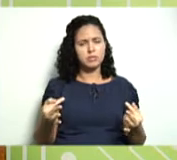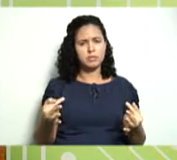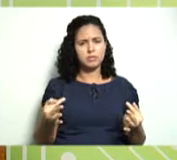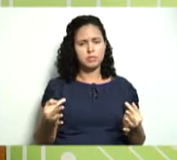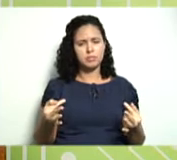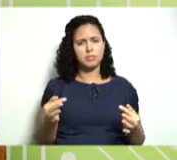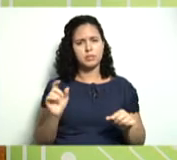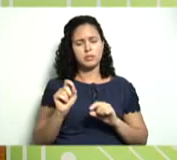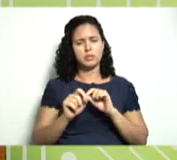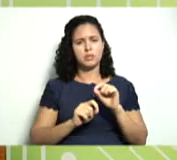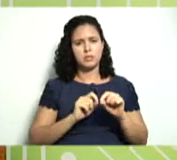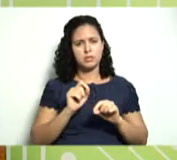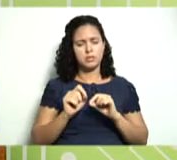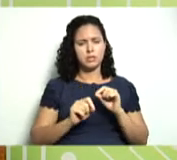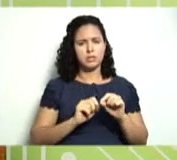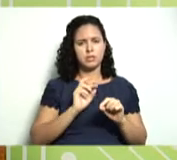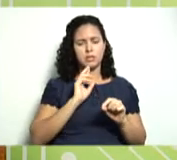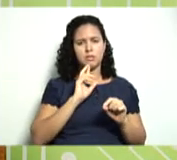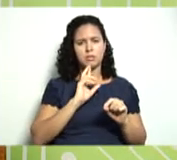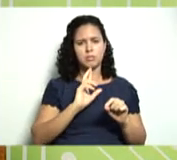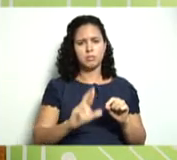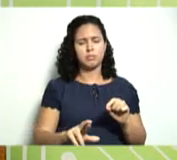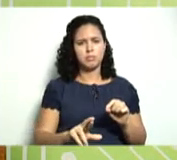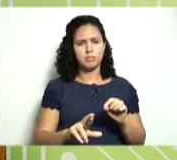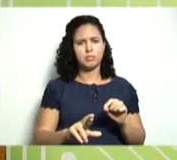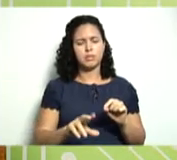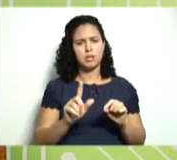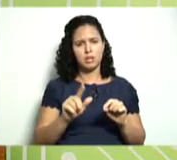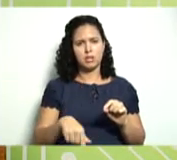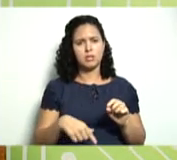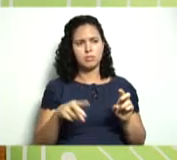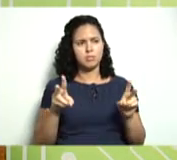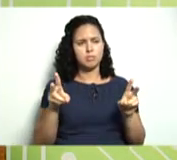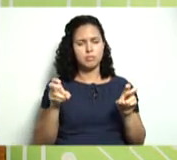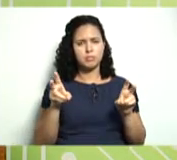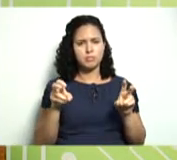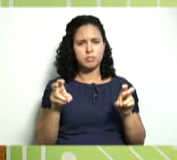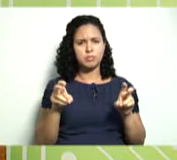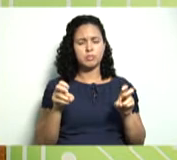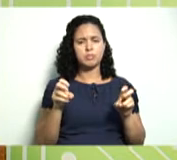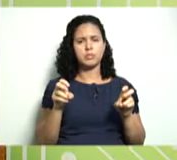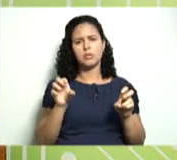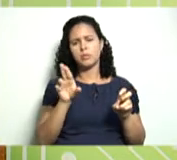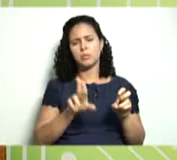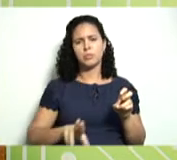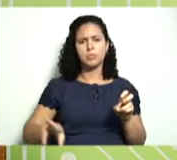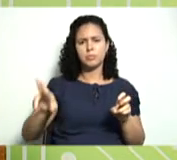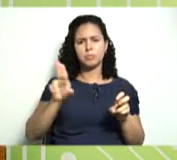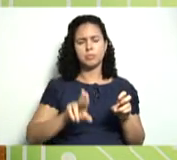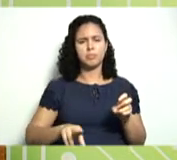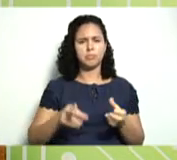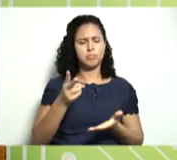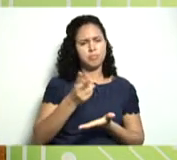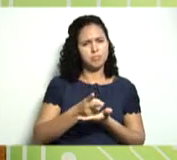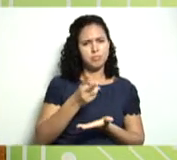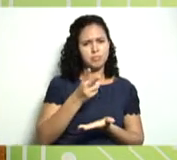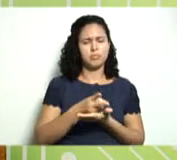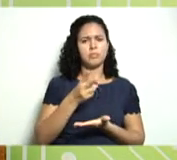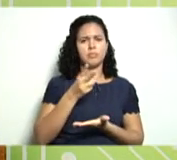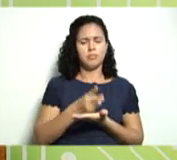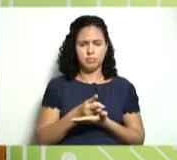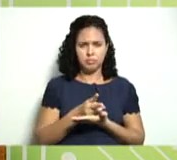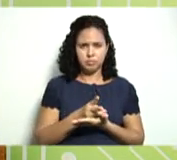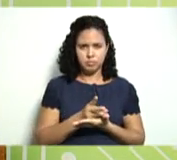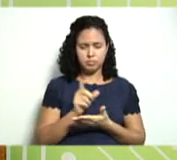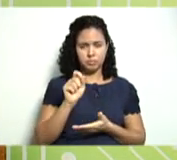de ser respondida e é um assunto que você utiliza várias e várias vezes que é a questão